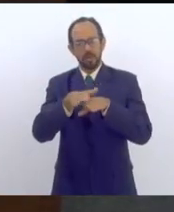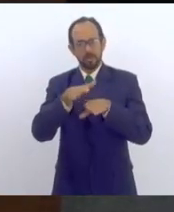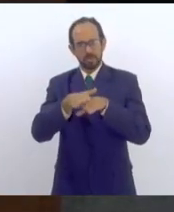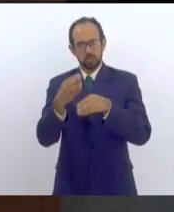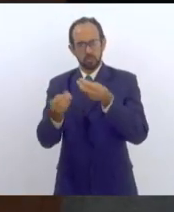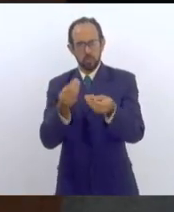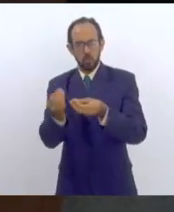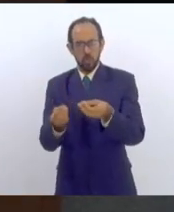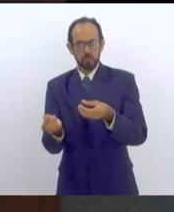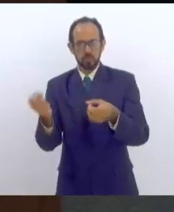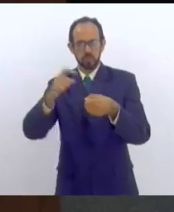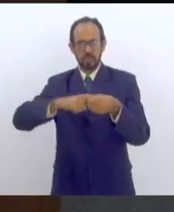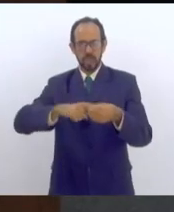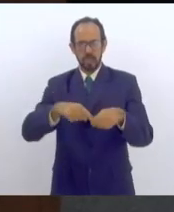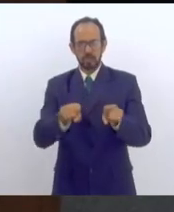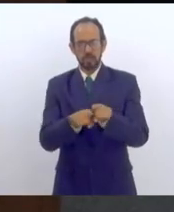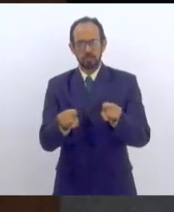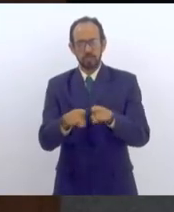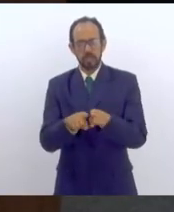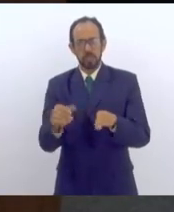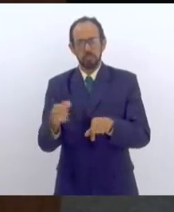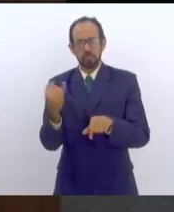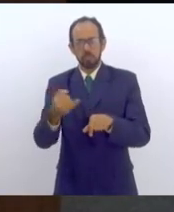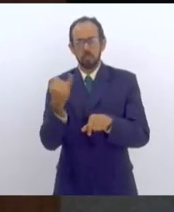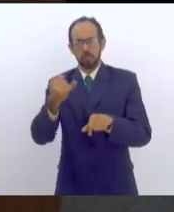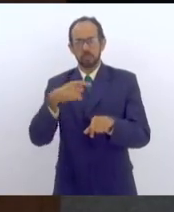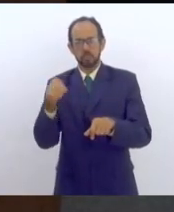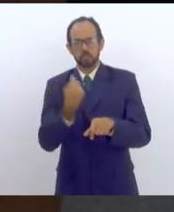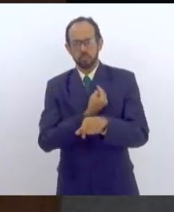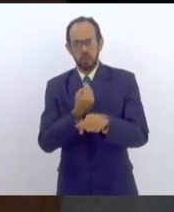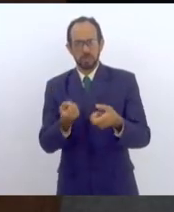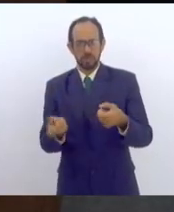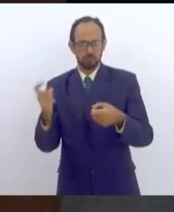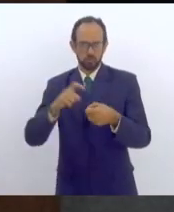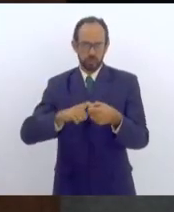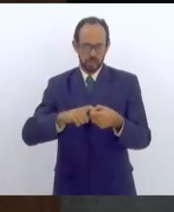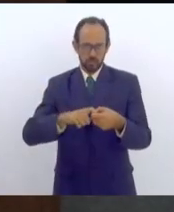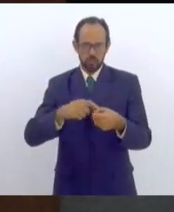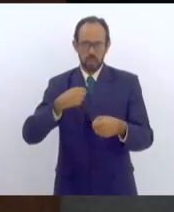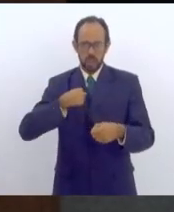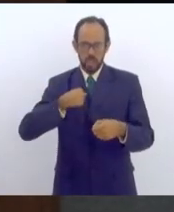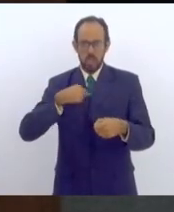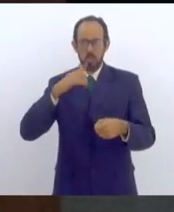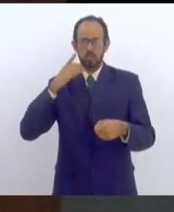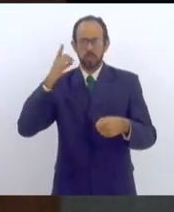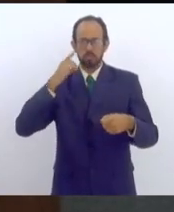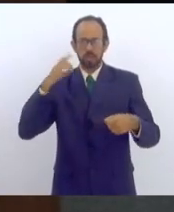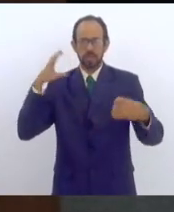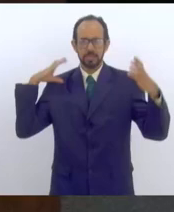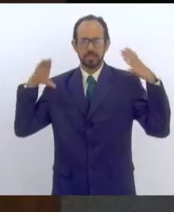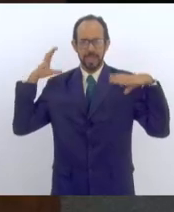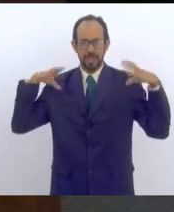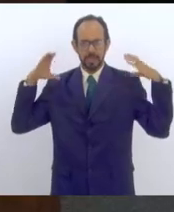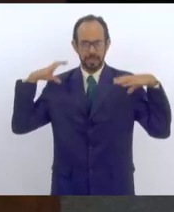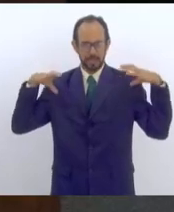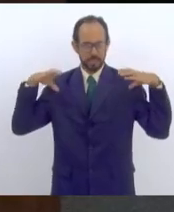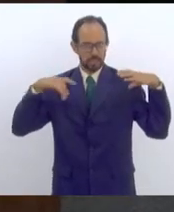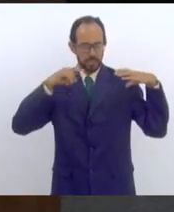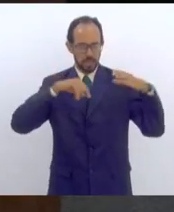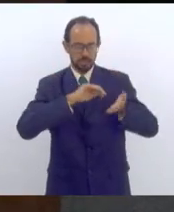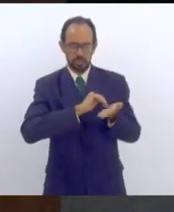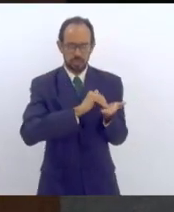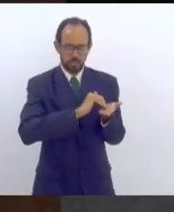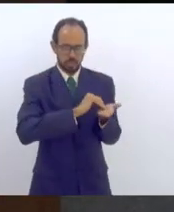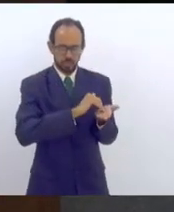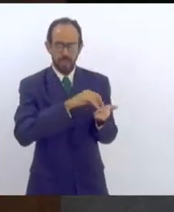da importância de sermos filiados. Eu e a deputada Célia é a secretária, estaremos visitando